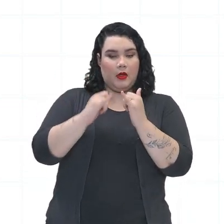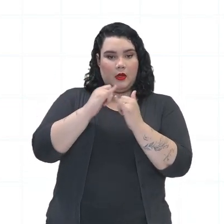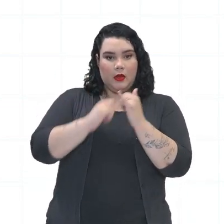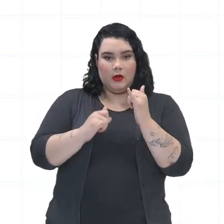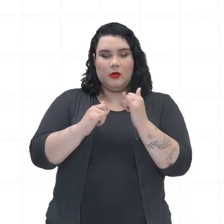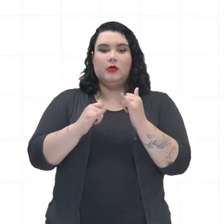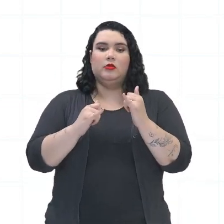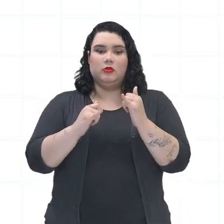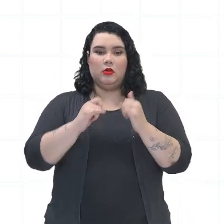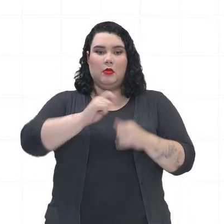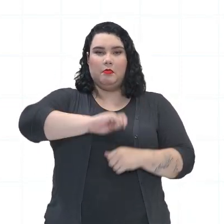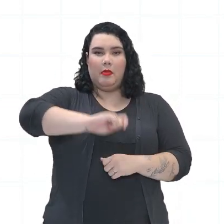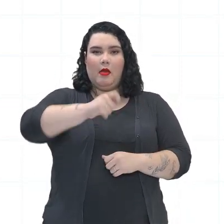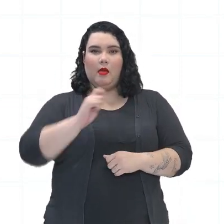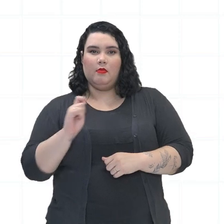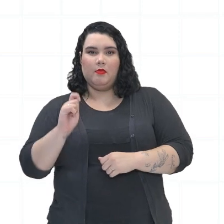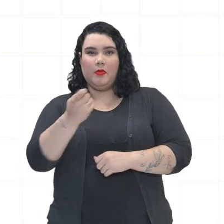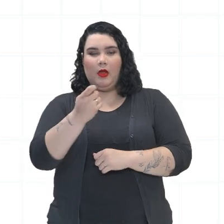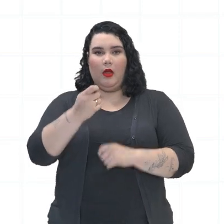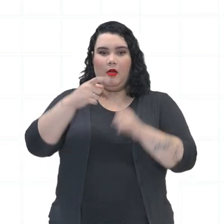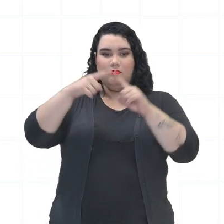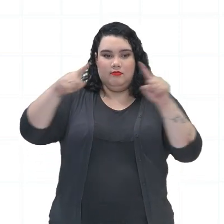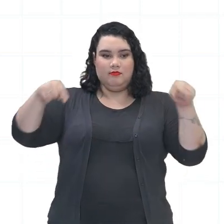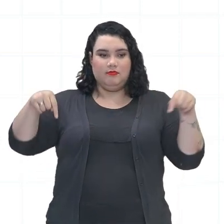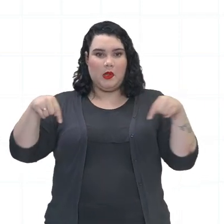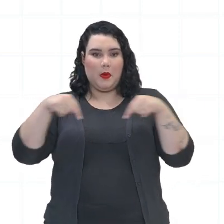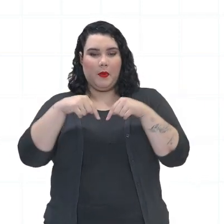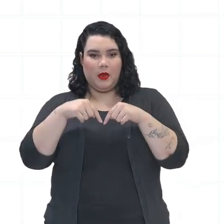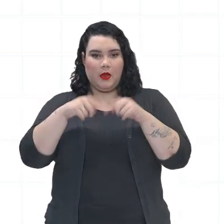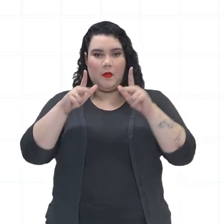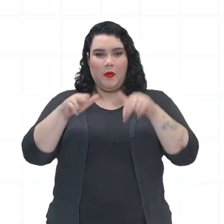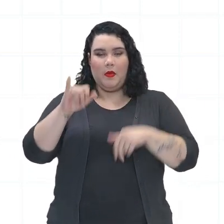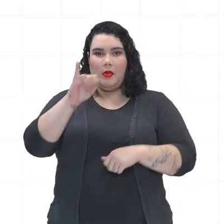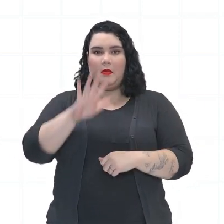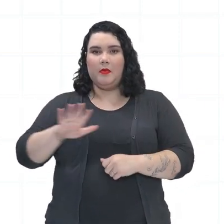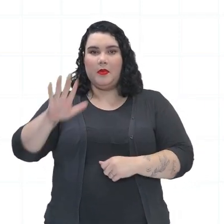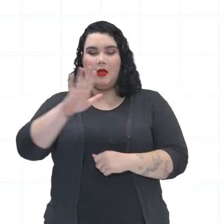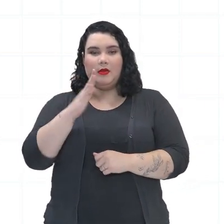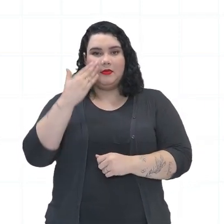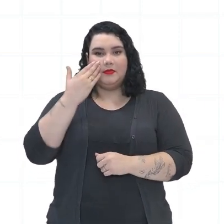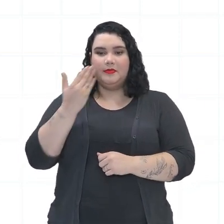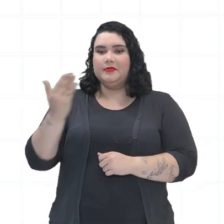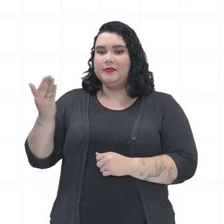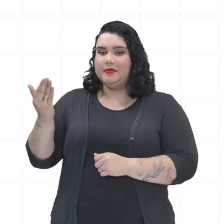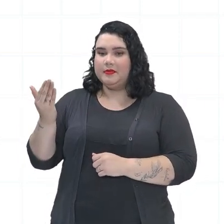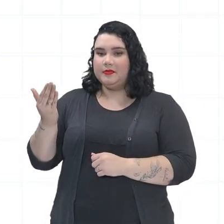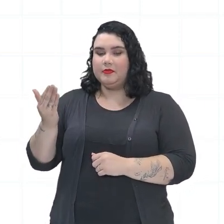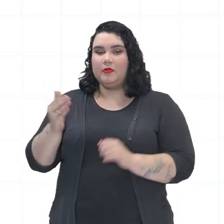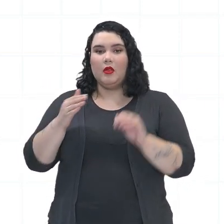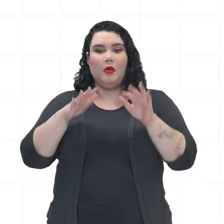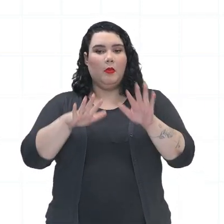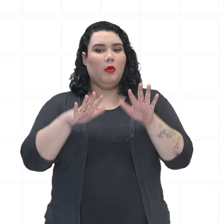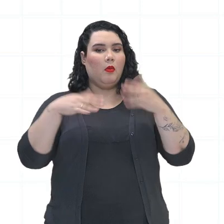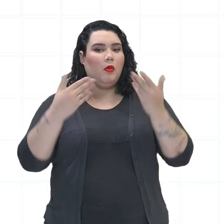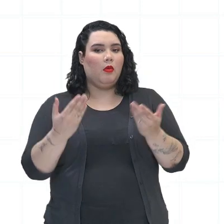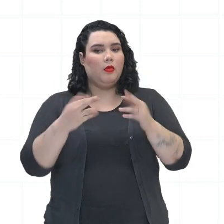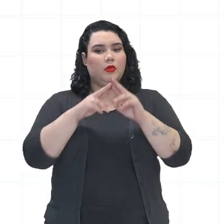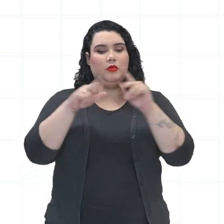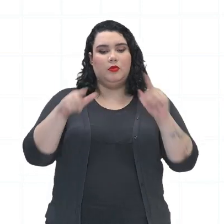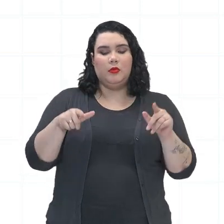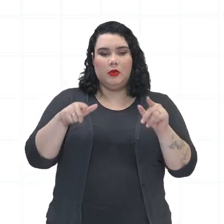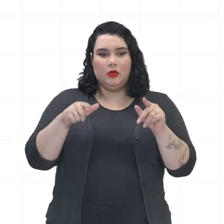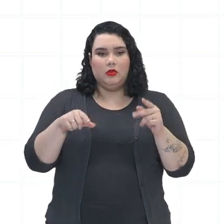com o tênis de quadra, como vocês podem ver nesta imagem aí que eu estou mostrando para vocês, né? Qual a diferença então do